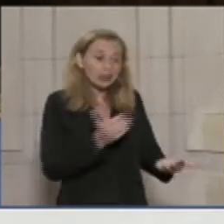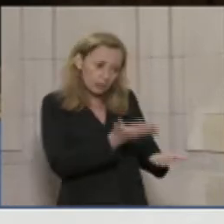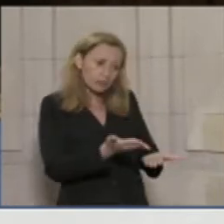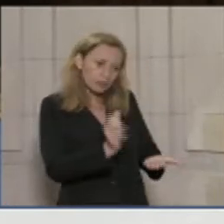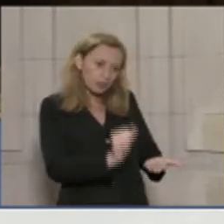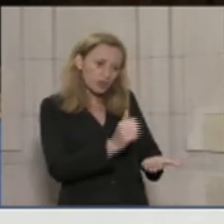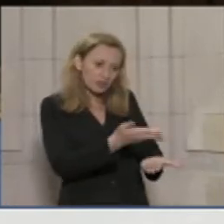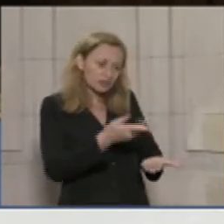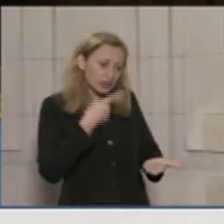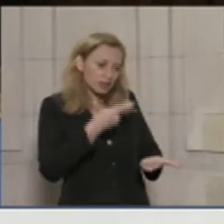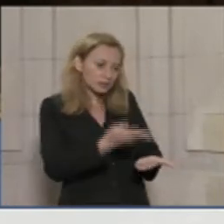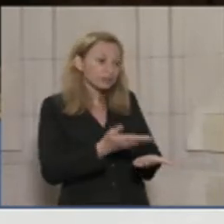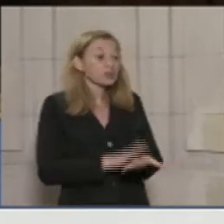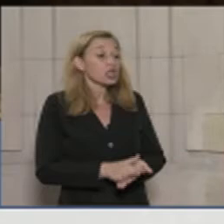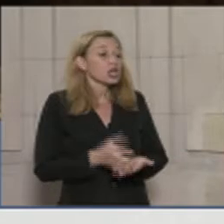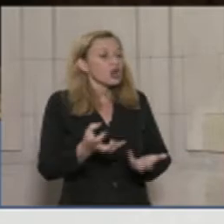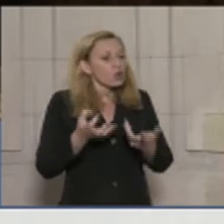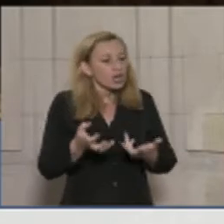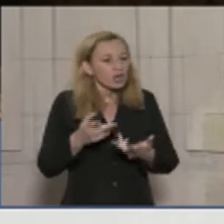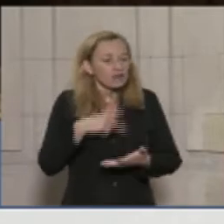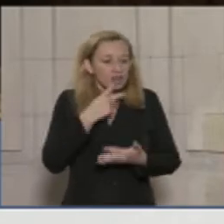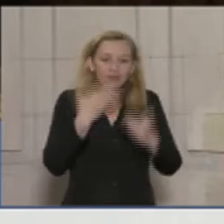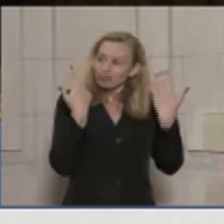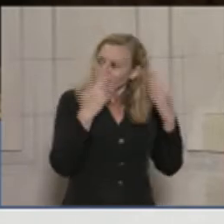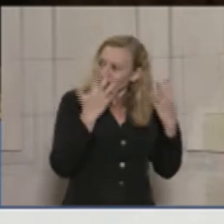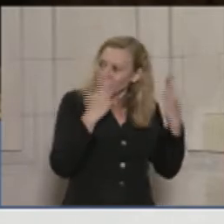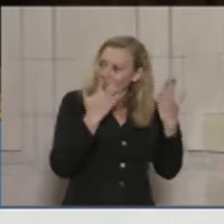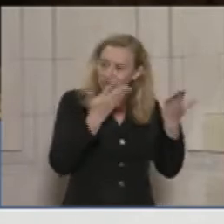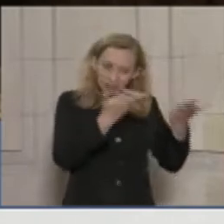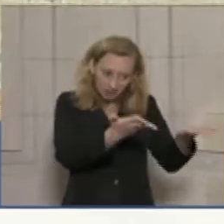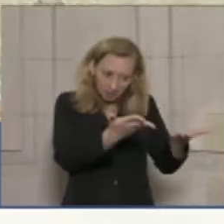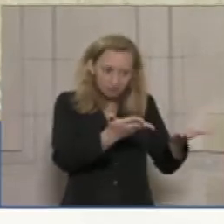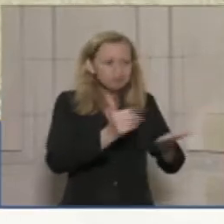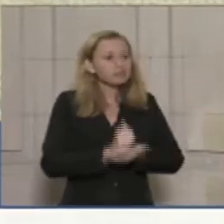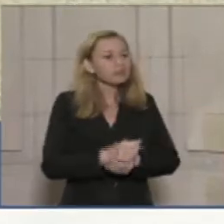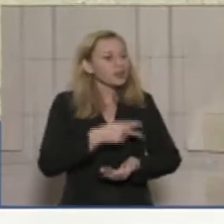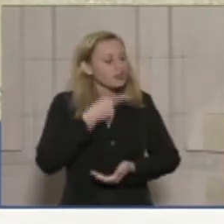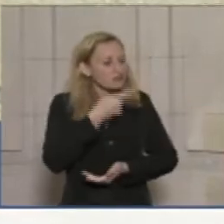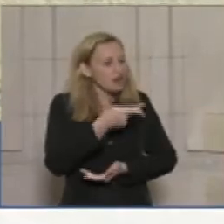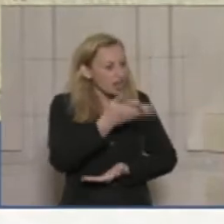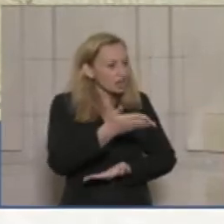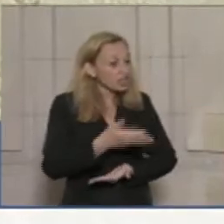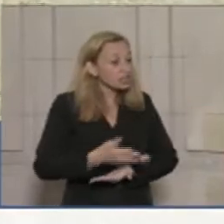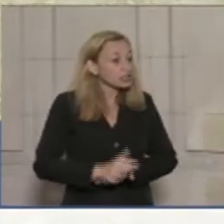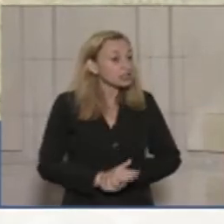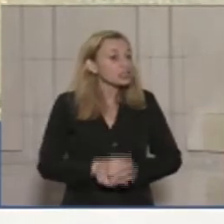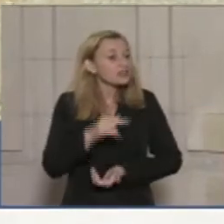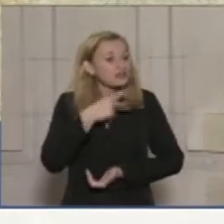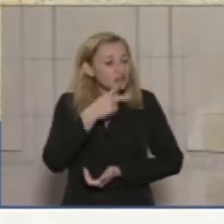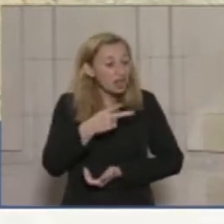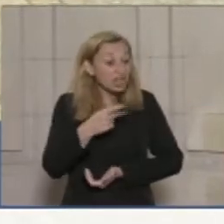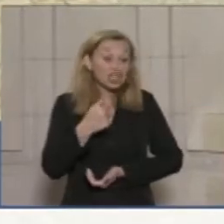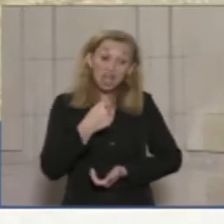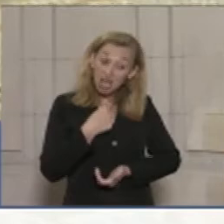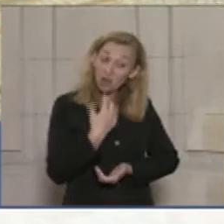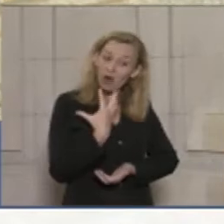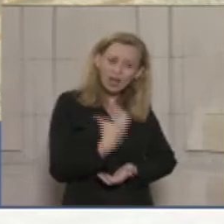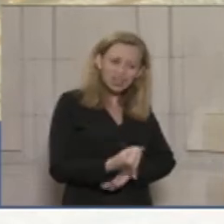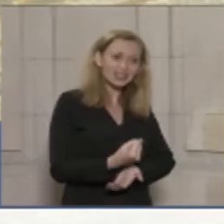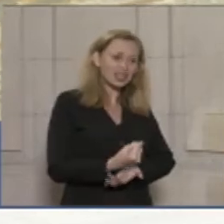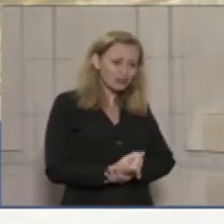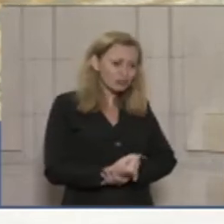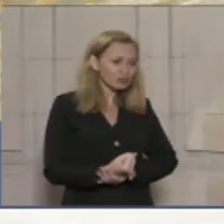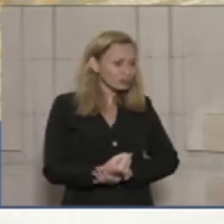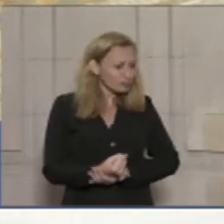eu quero me solidarizar, parabenizar a senhora pela fala da senhora e dizer que eu sou totalmente favorável à